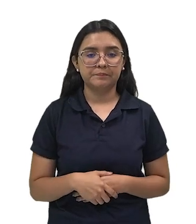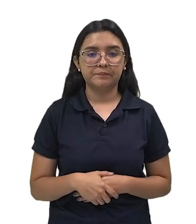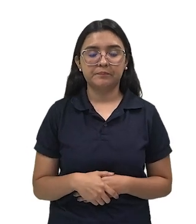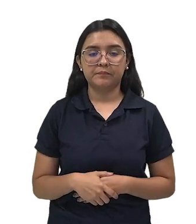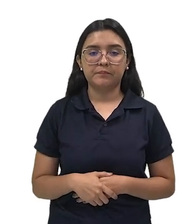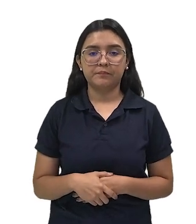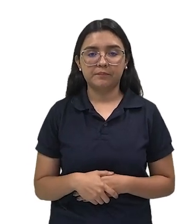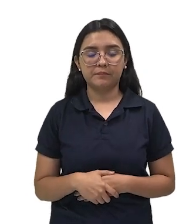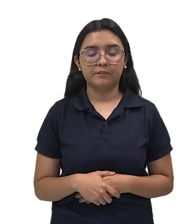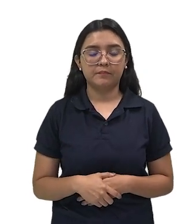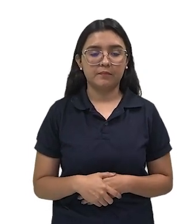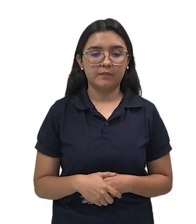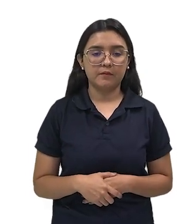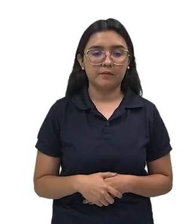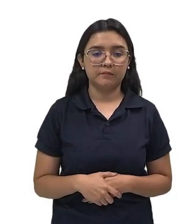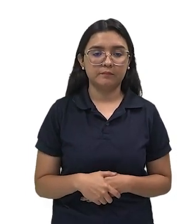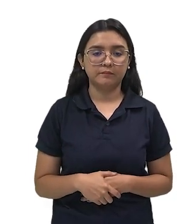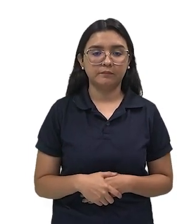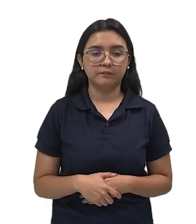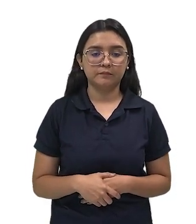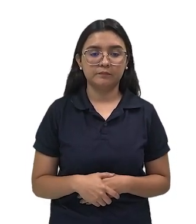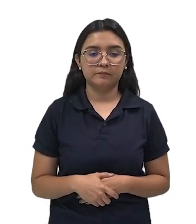Mentalmente, já,